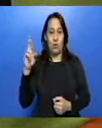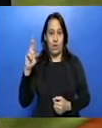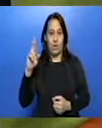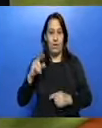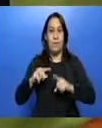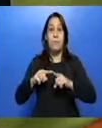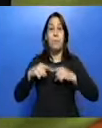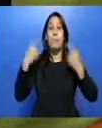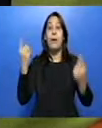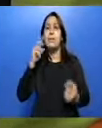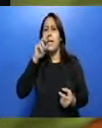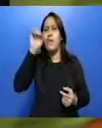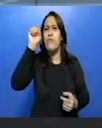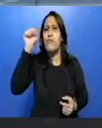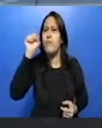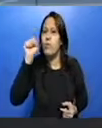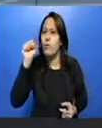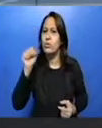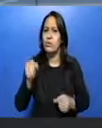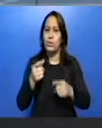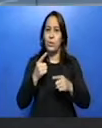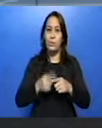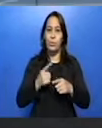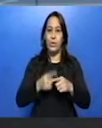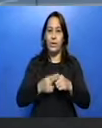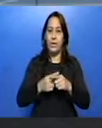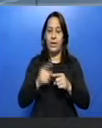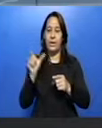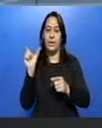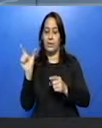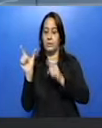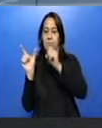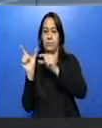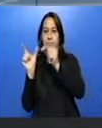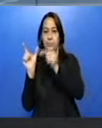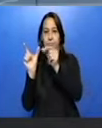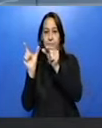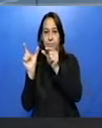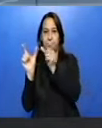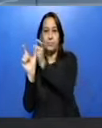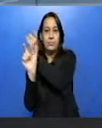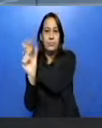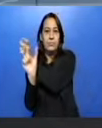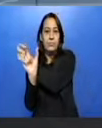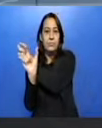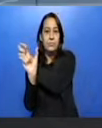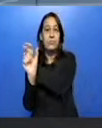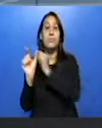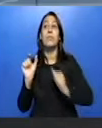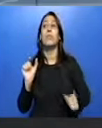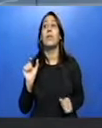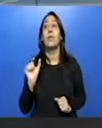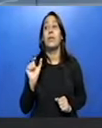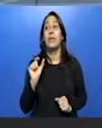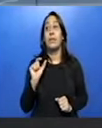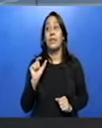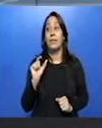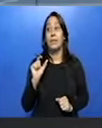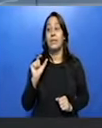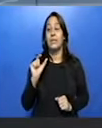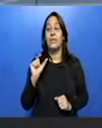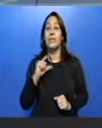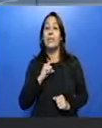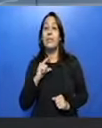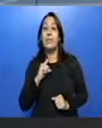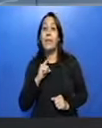ó, os vizinhos dele, olha aqui. Um é vogal, termina aqui, ó, com vogal. Mas e o outro? O